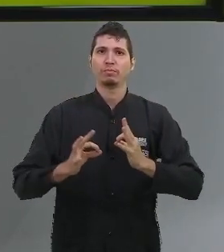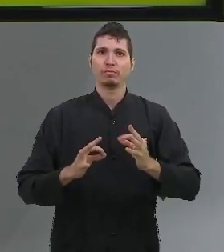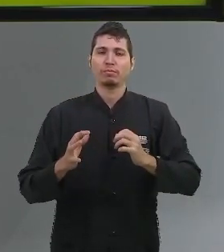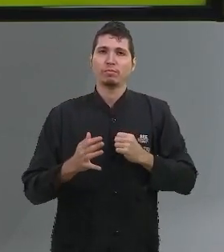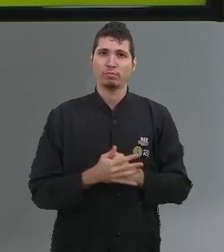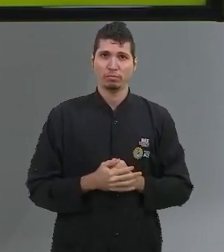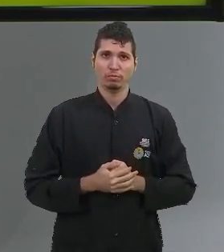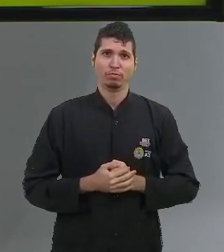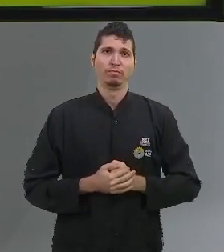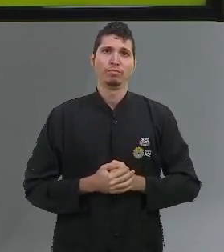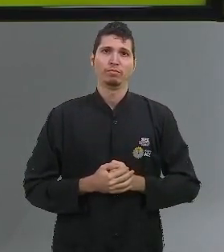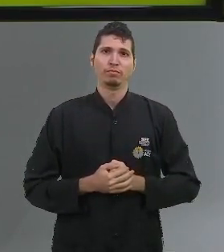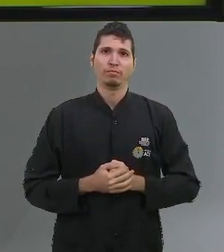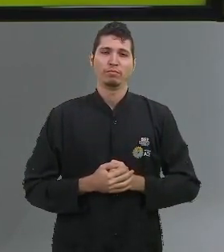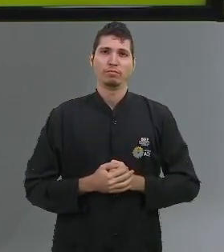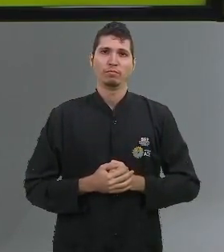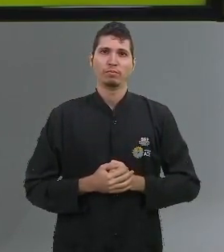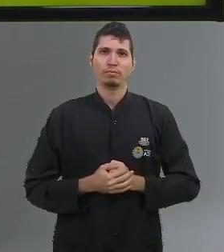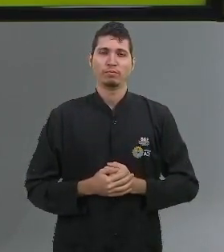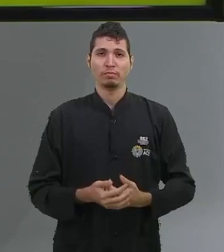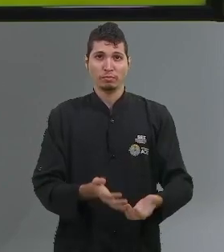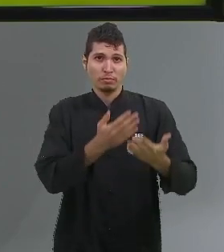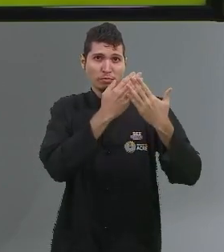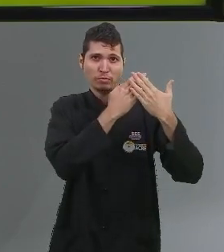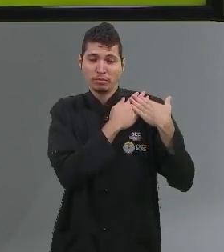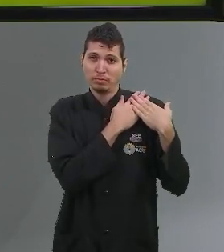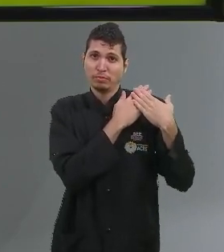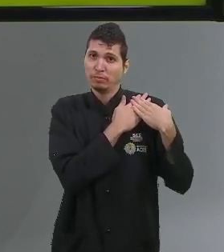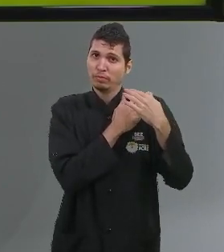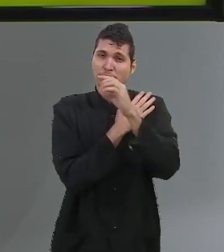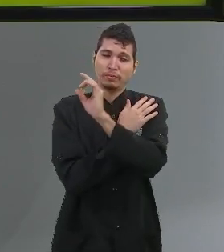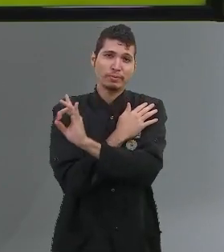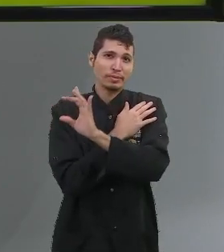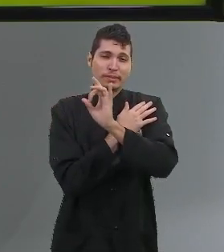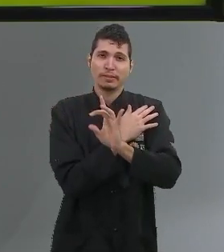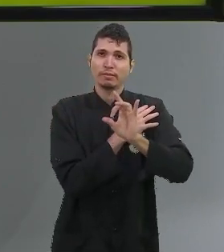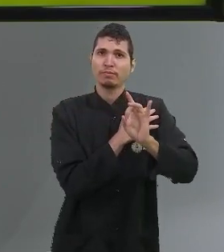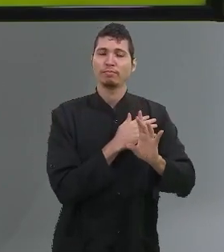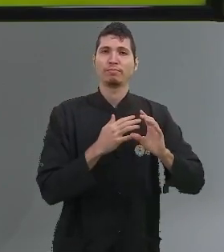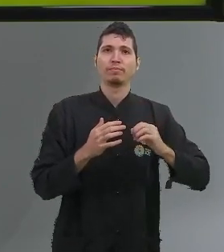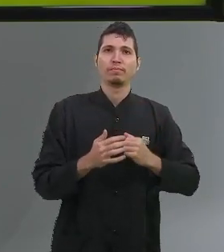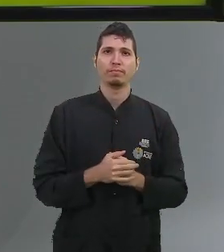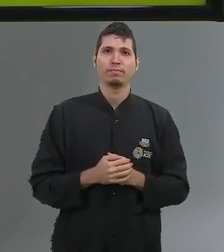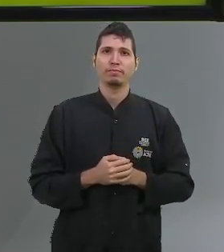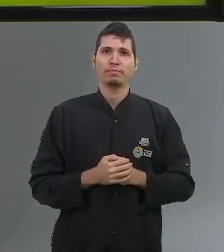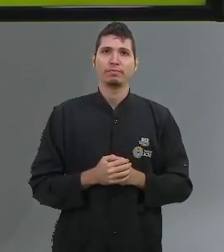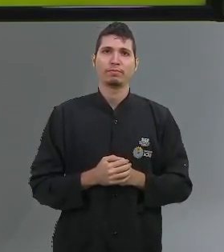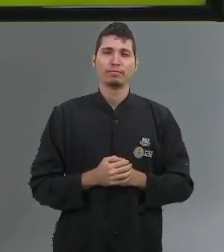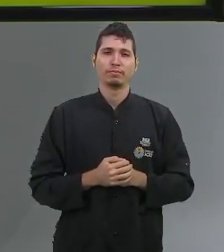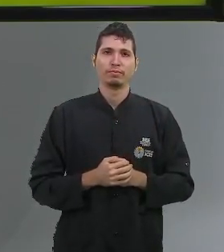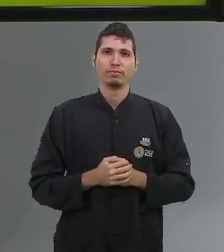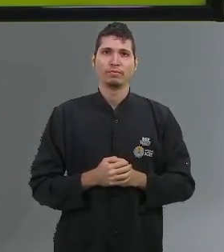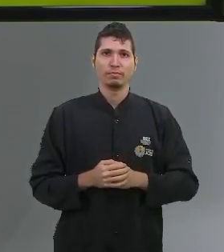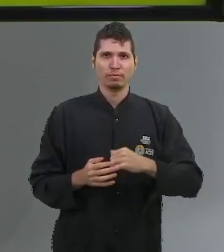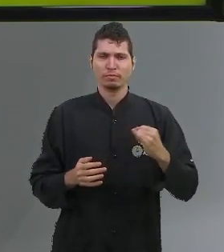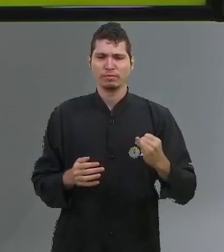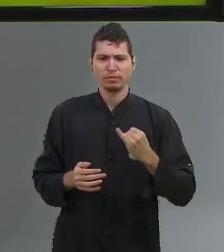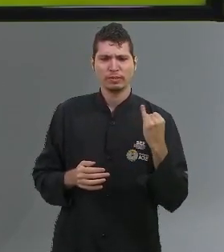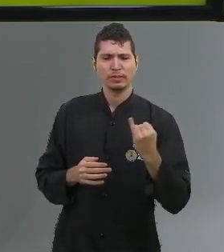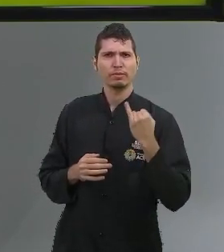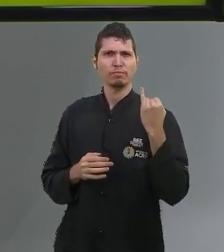quanto delegar, pedir para outra pessoa executá-la. A depender, a gente vai até alguns excluir. E aquilo que é